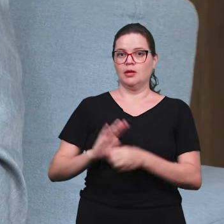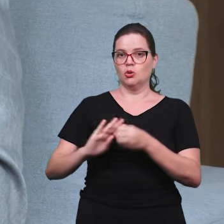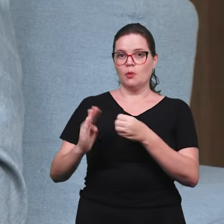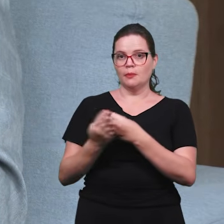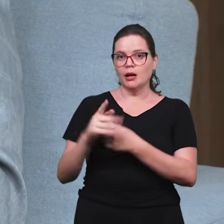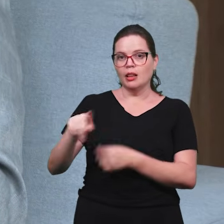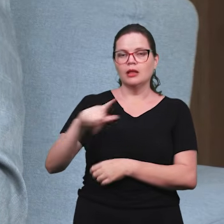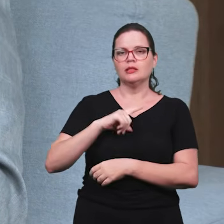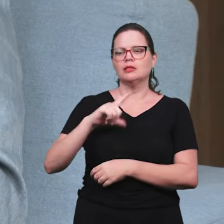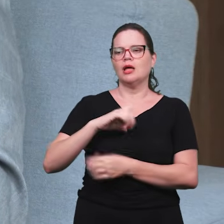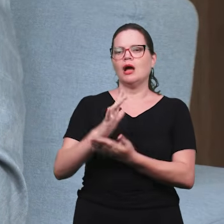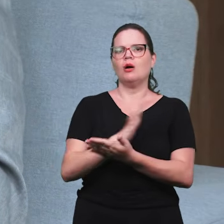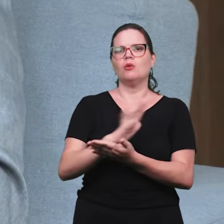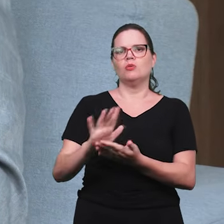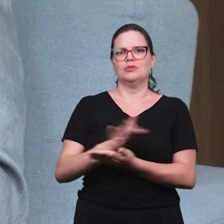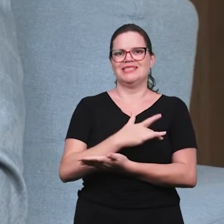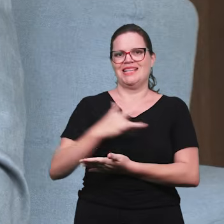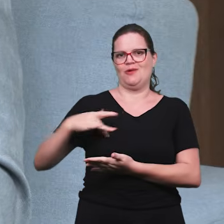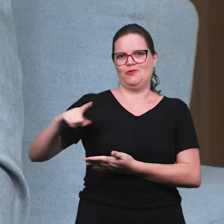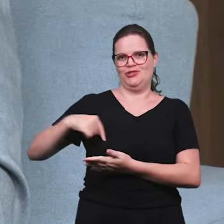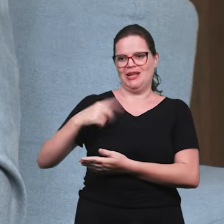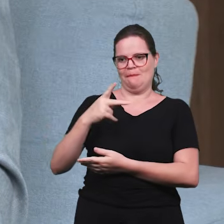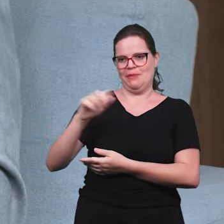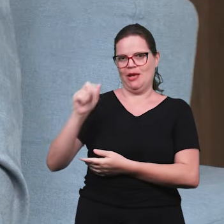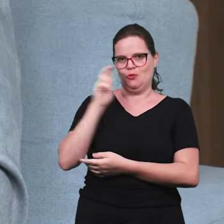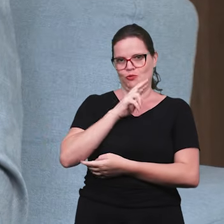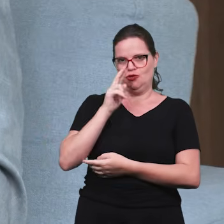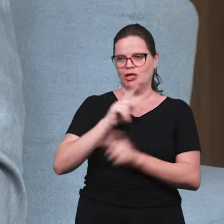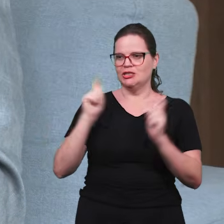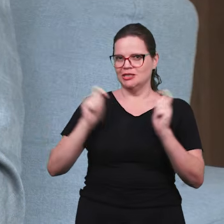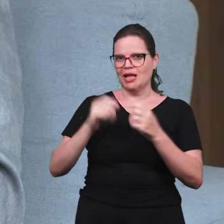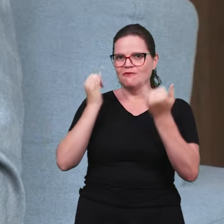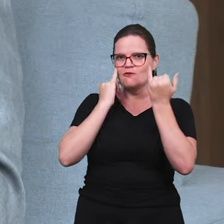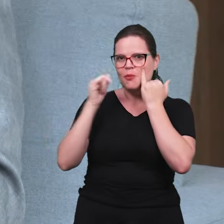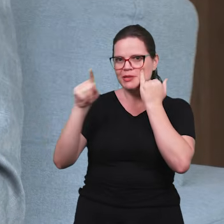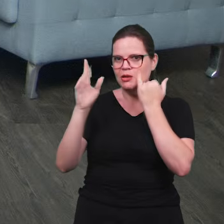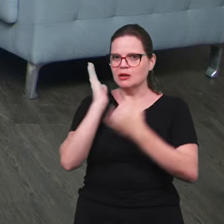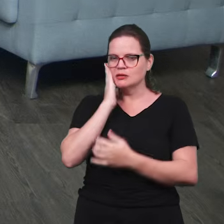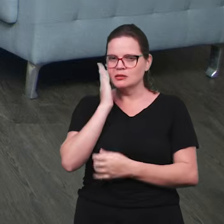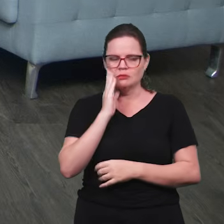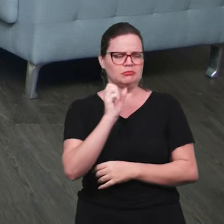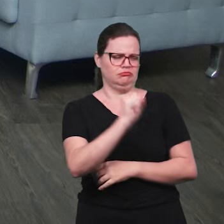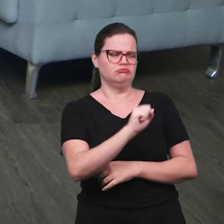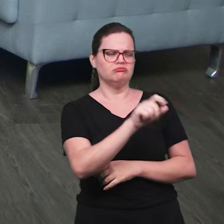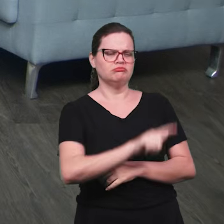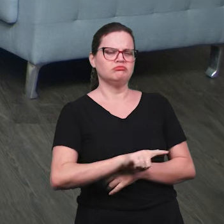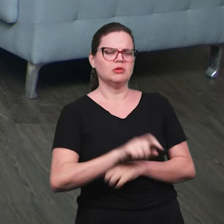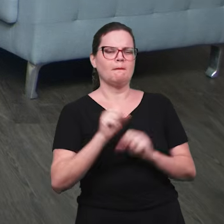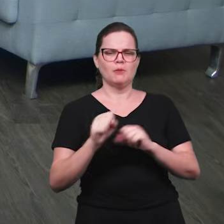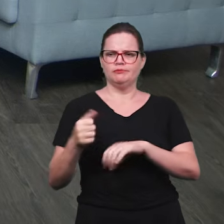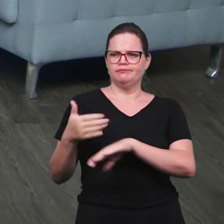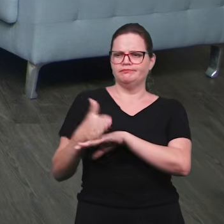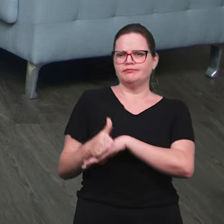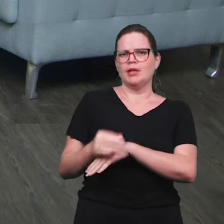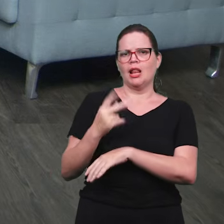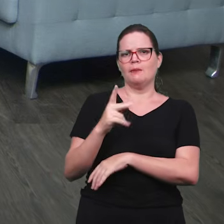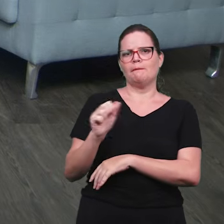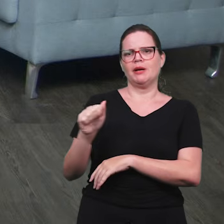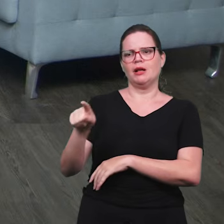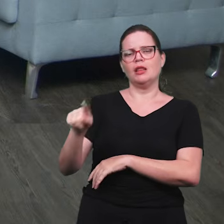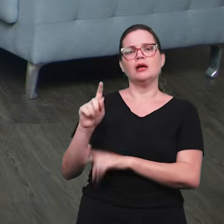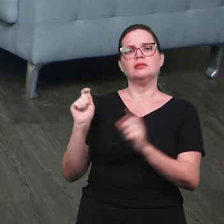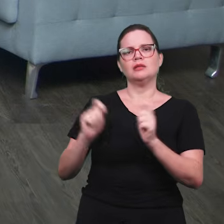de saúde ali do bairro, né? Uhum. Ali ela consegue também essa informação, certo? Sim, exatamente. E essa pessoa, quando chega numa unidade de saúde